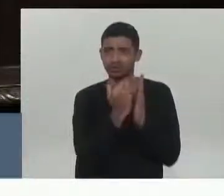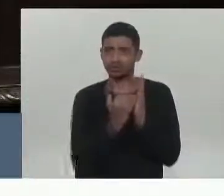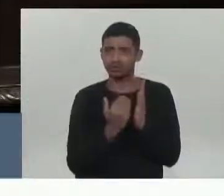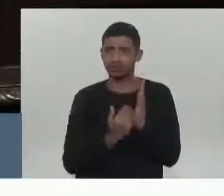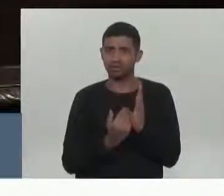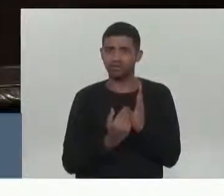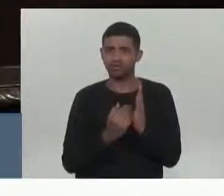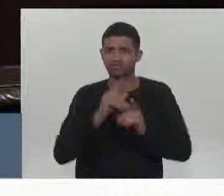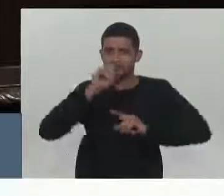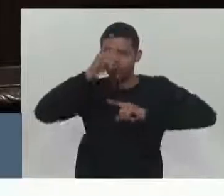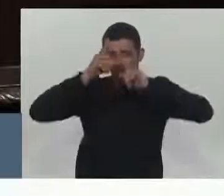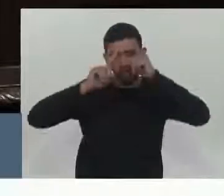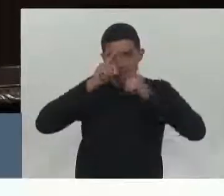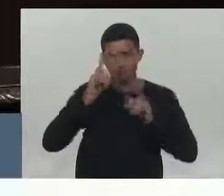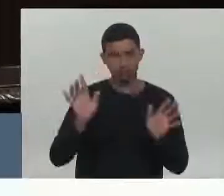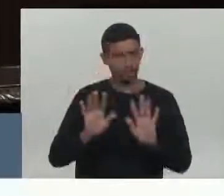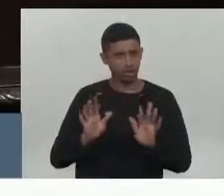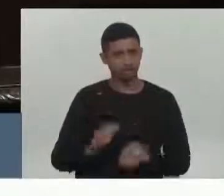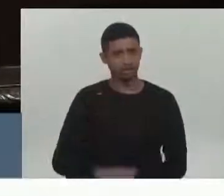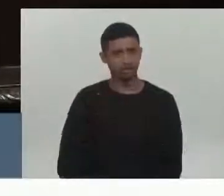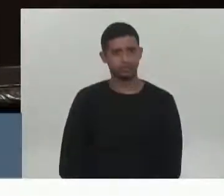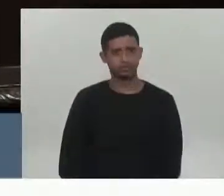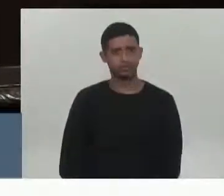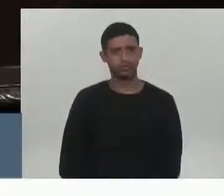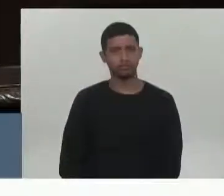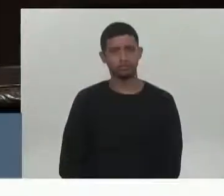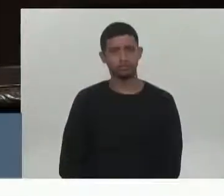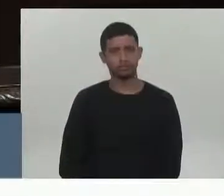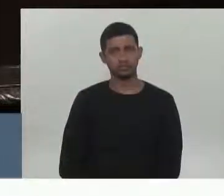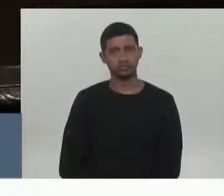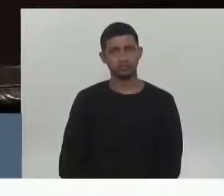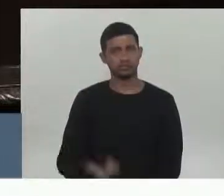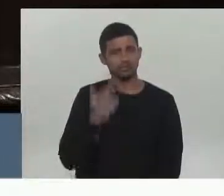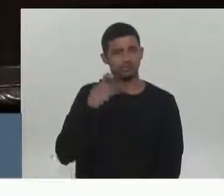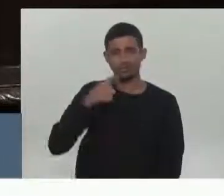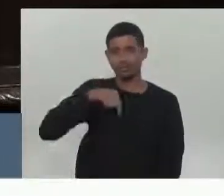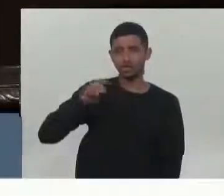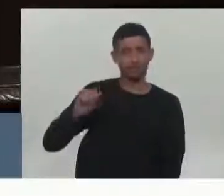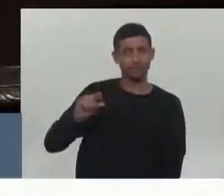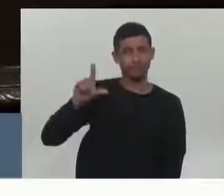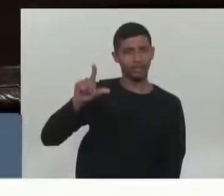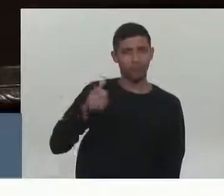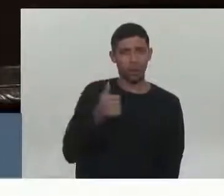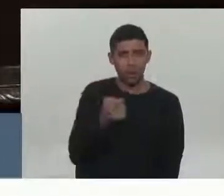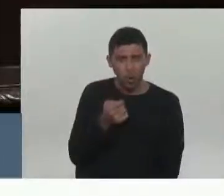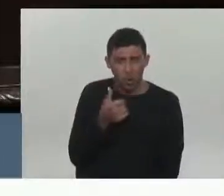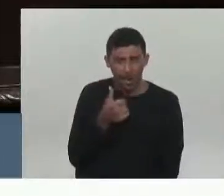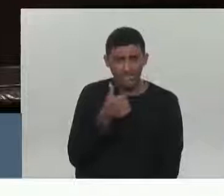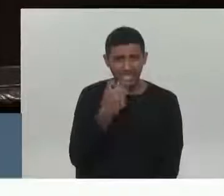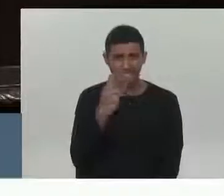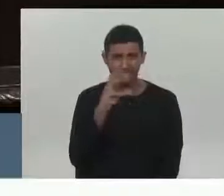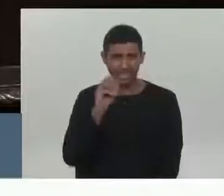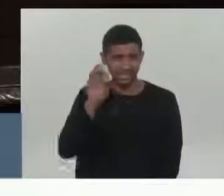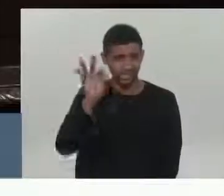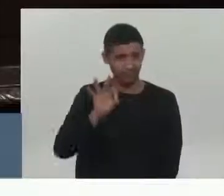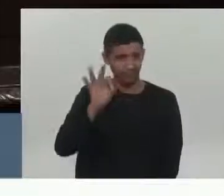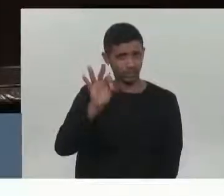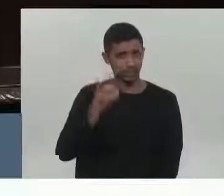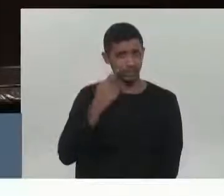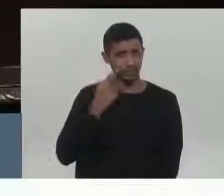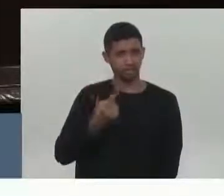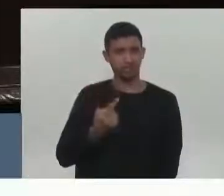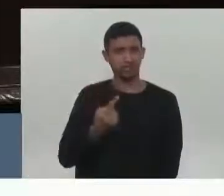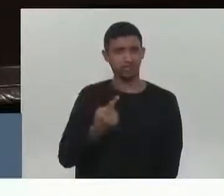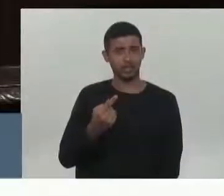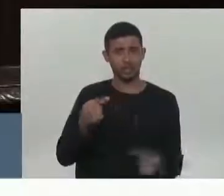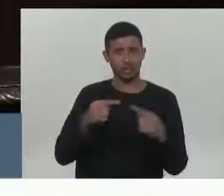falácia. Então, ora, nós aumentamos em quase 130% nas resoluções